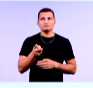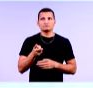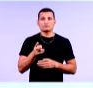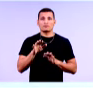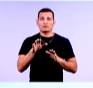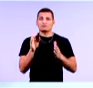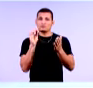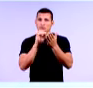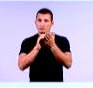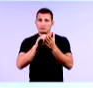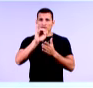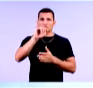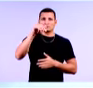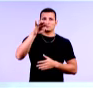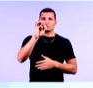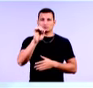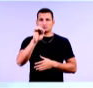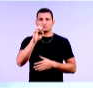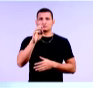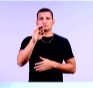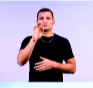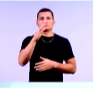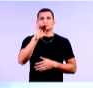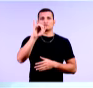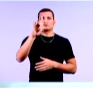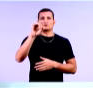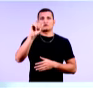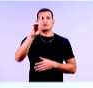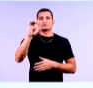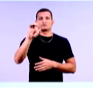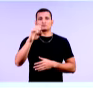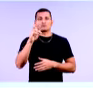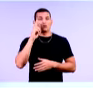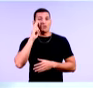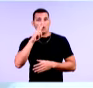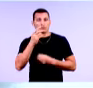botar entidade, string, nome, olha como é que a gente vai fazer.